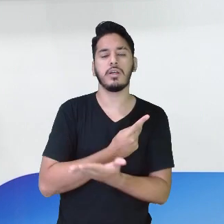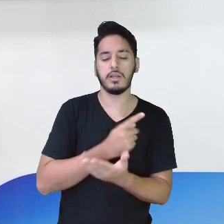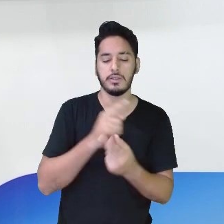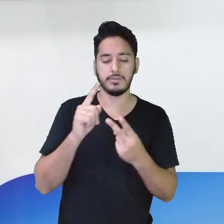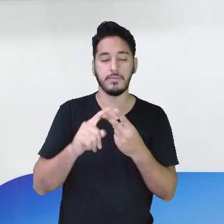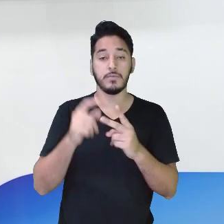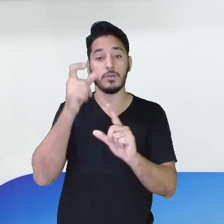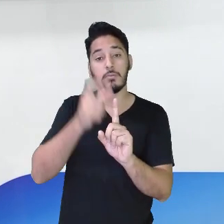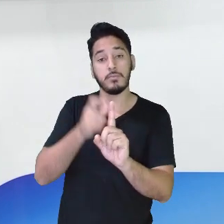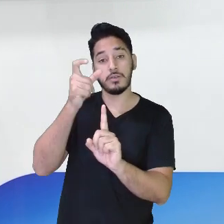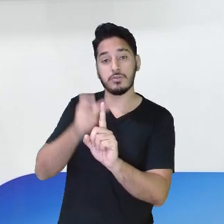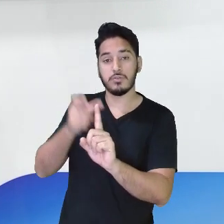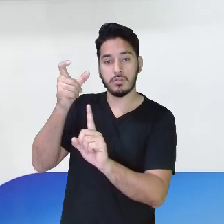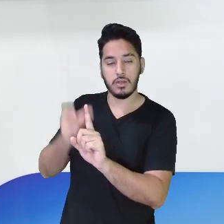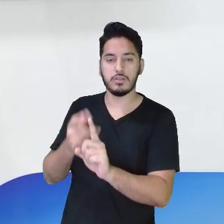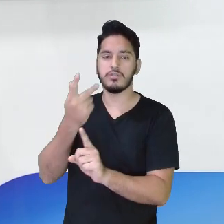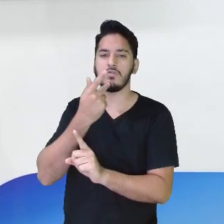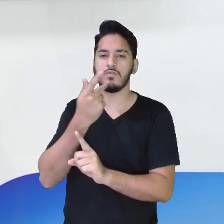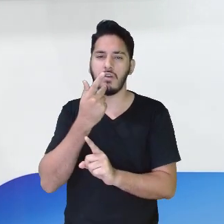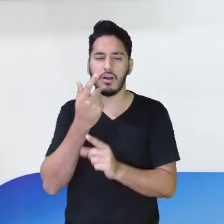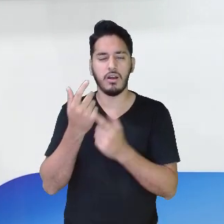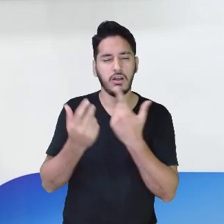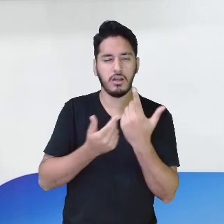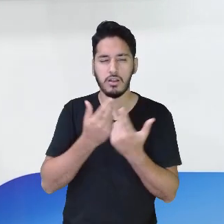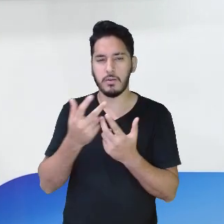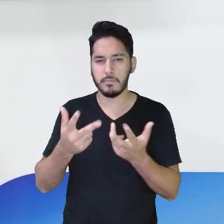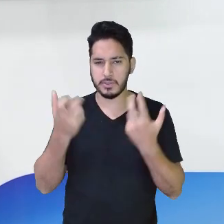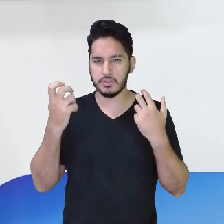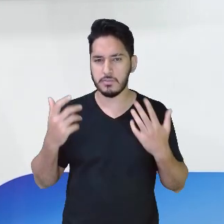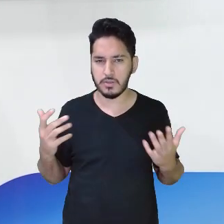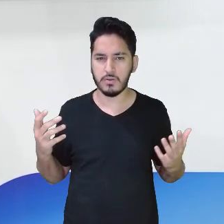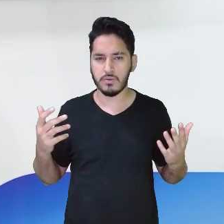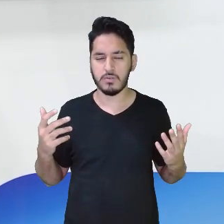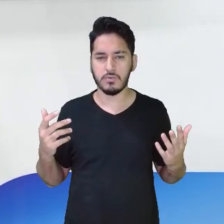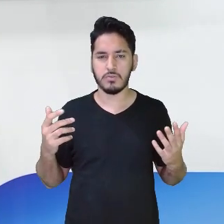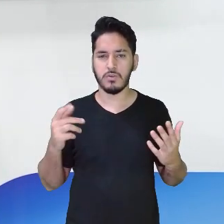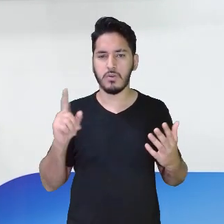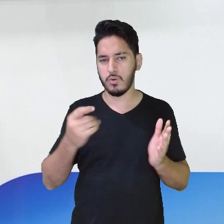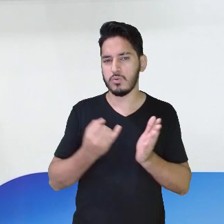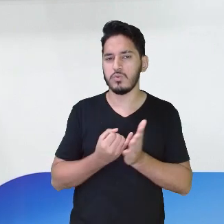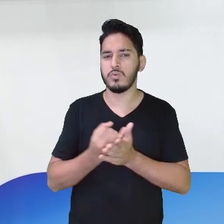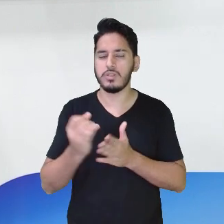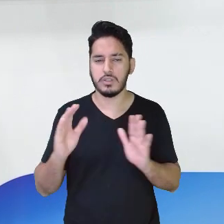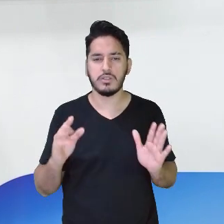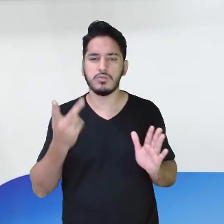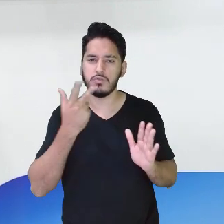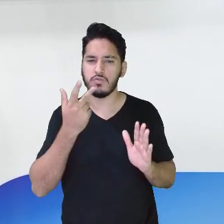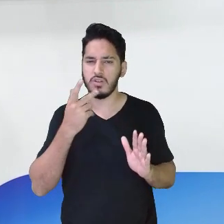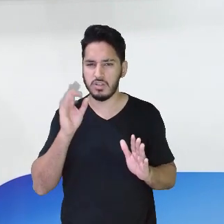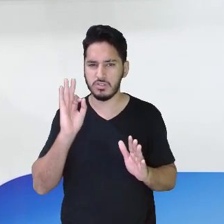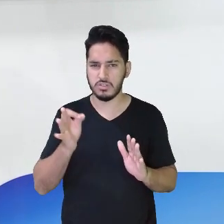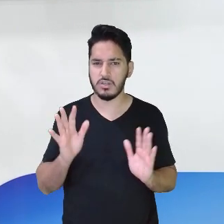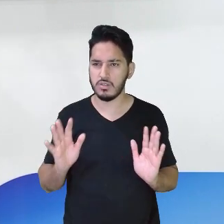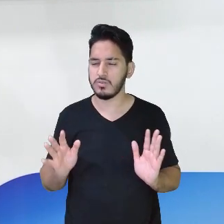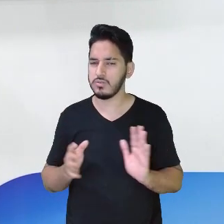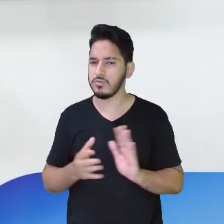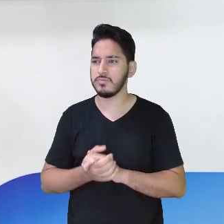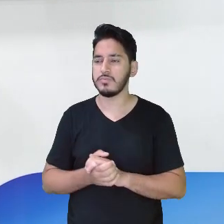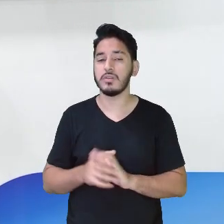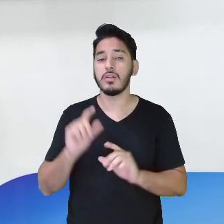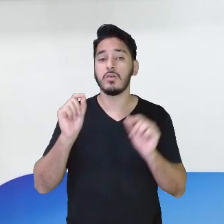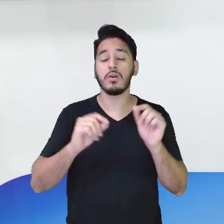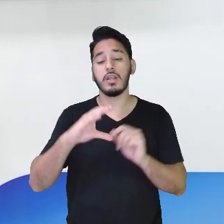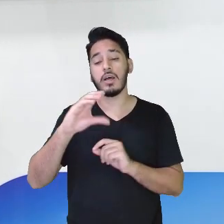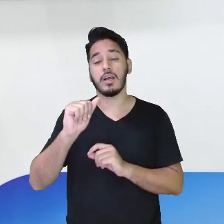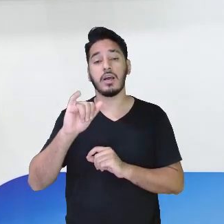as personagens, fala-se um pouquinho sobre elas. Perceberam isso no conto? Logo no início, eu falei, não foi isso? Que ele era